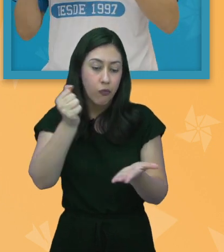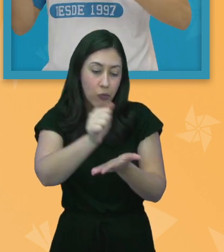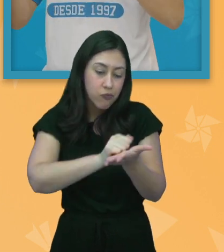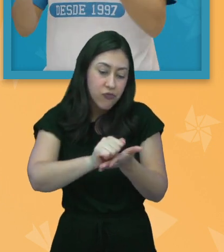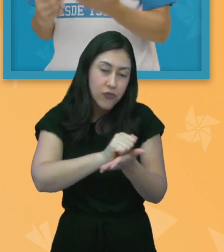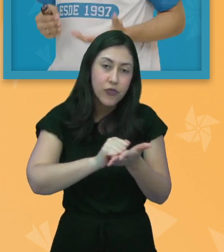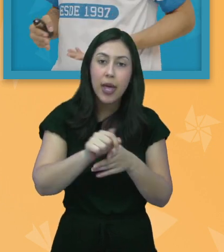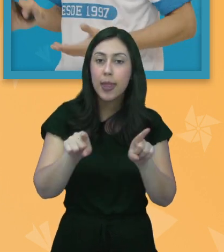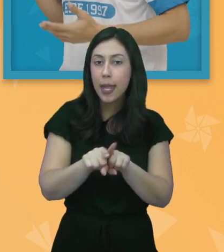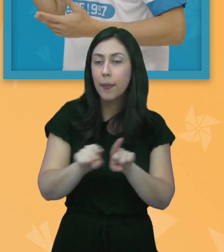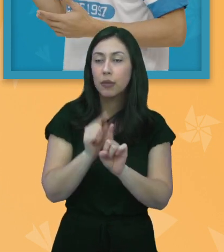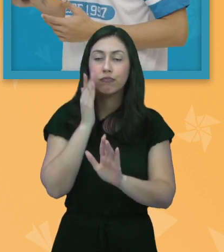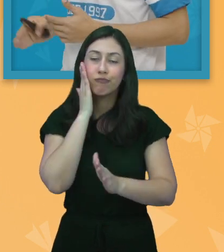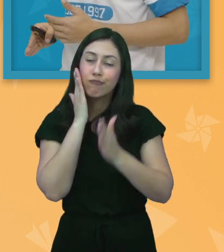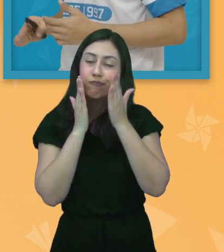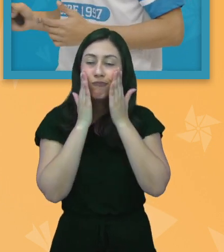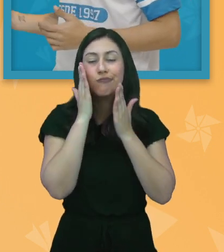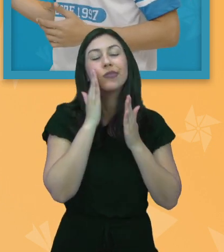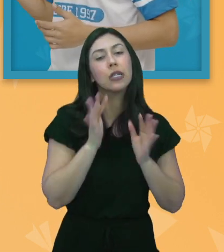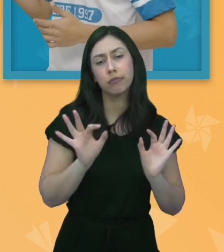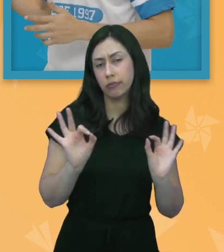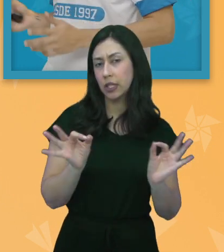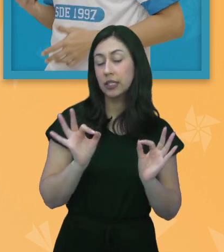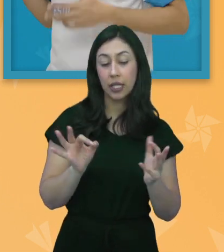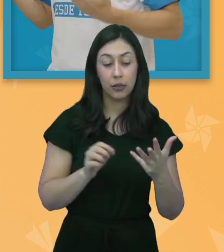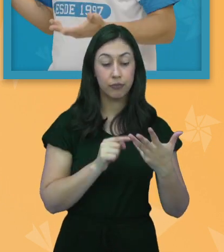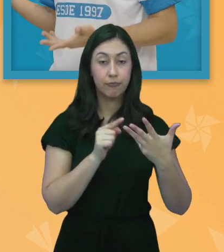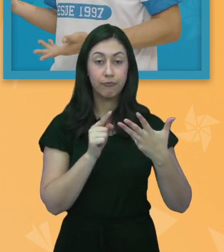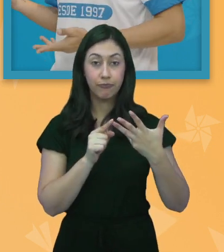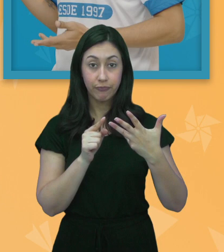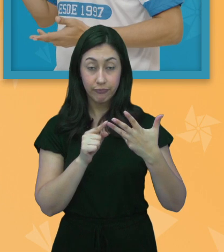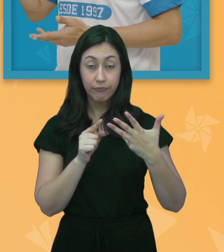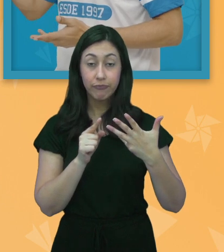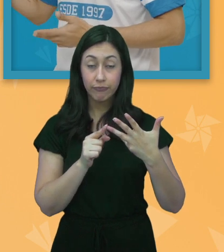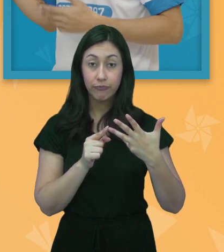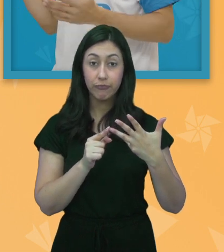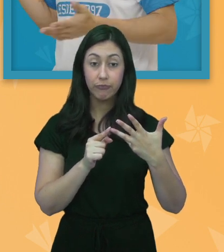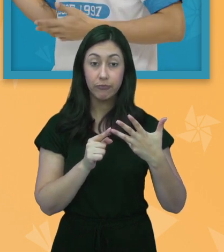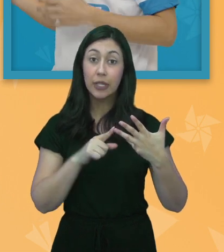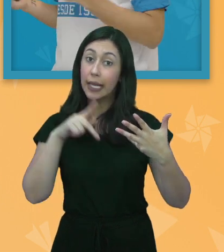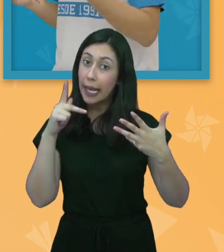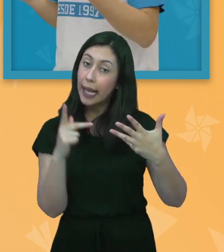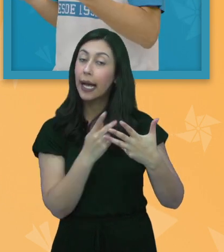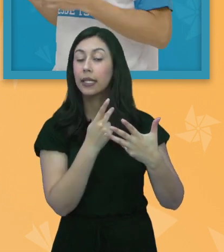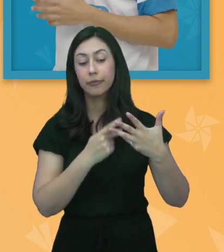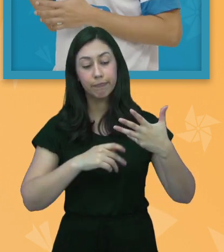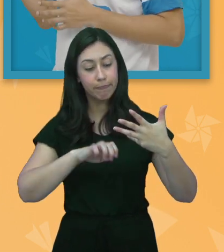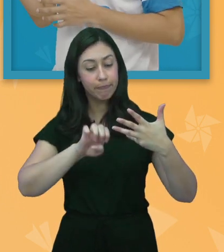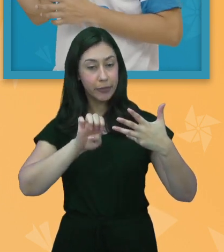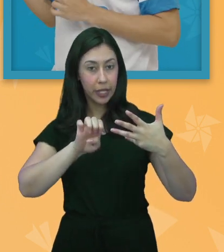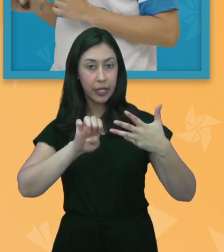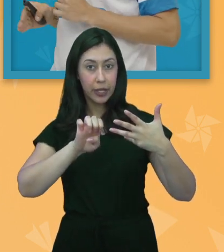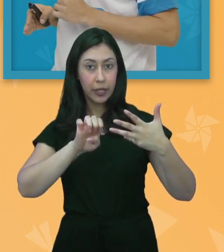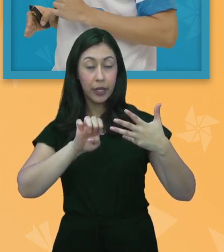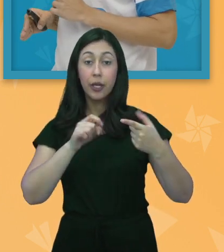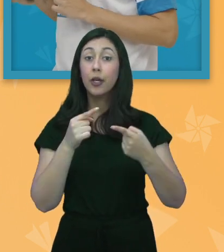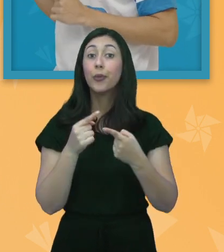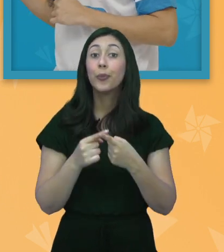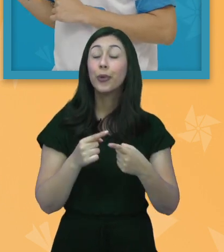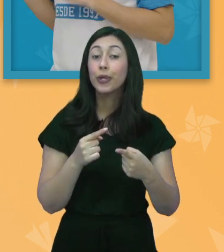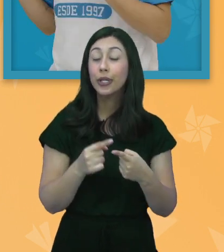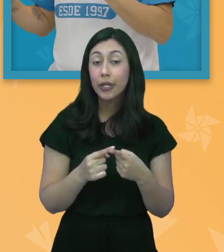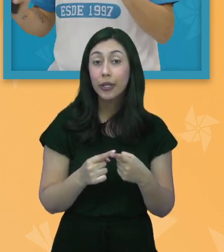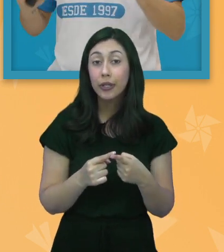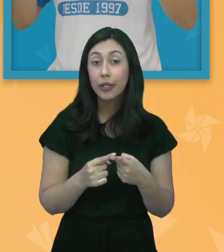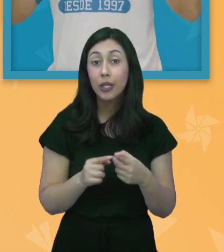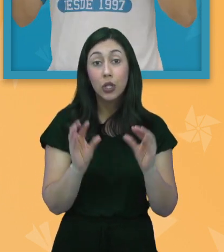vários princípios ativos para dar essa característica que a gente deseja deles. E aí a afirmativa 4 está errada, né? A gente assinala ali com E,